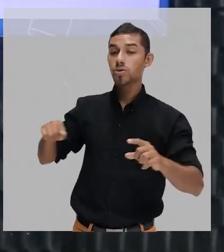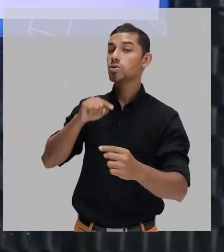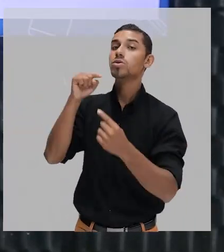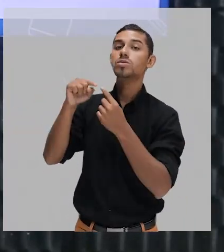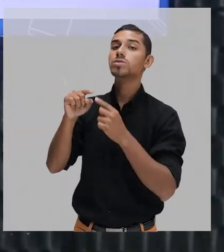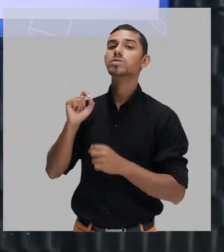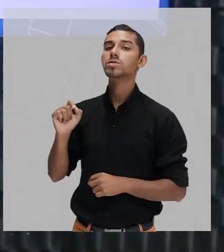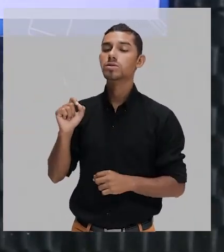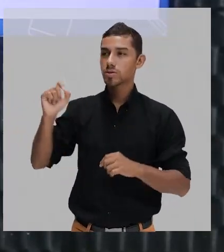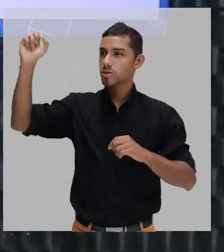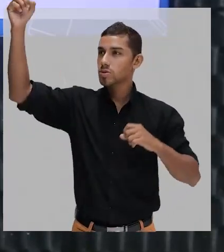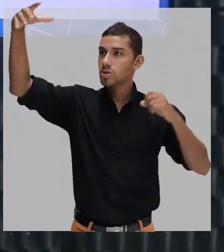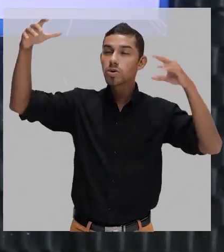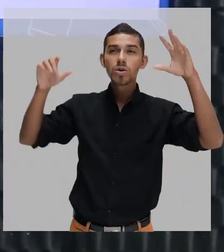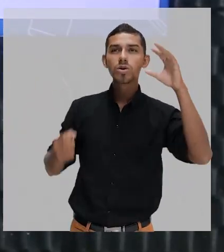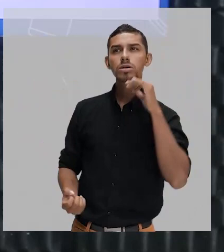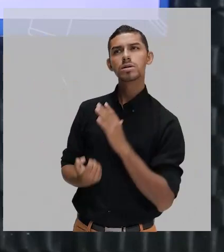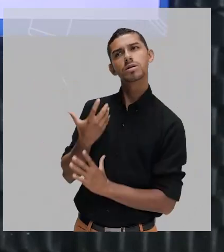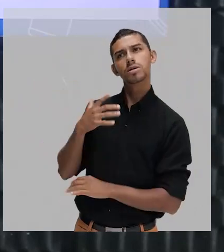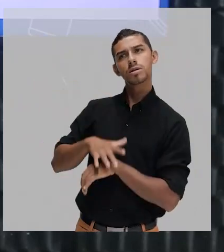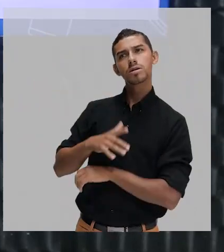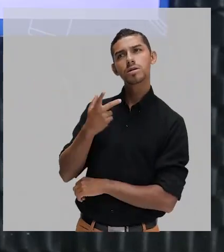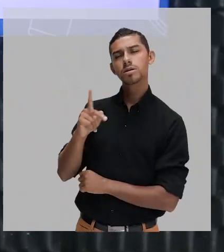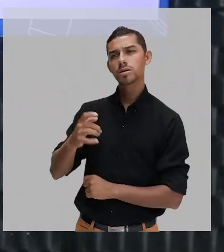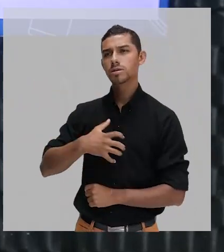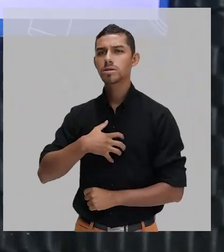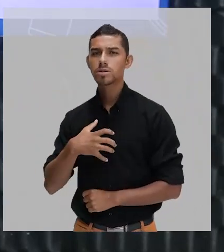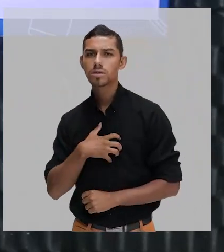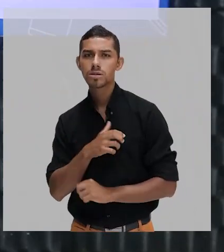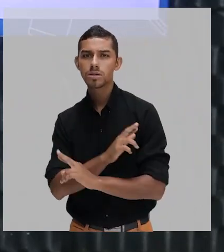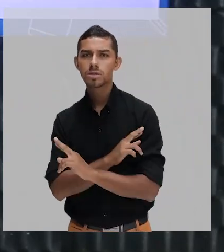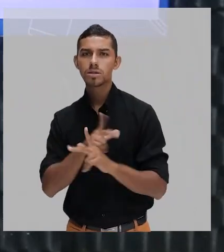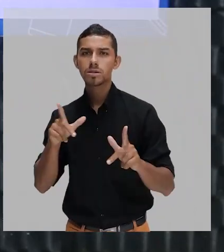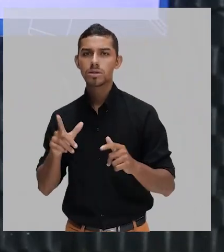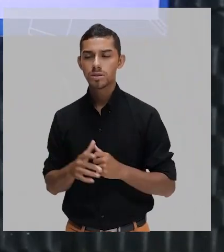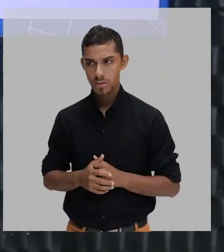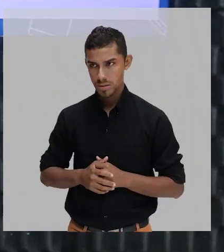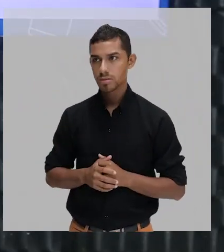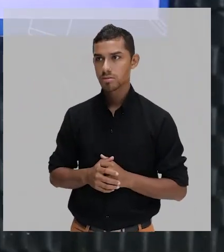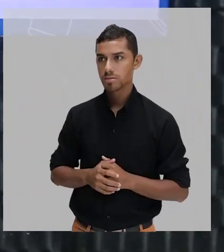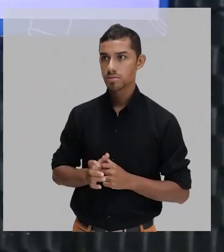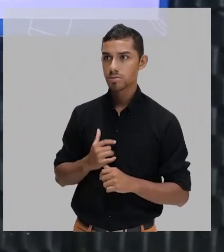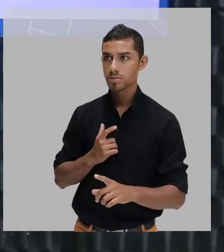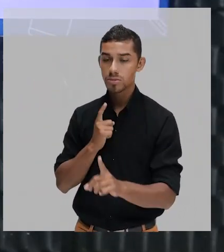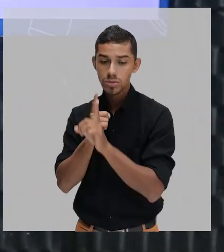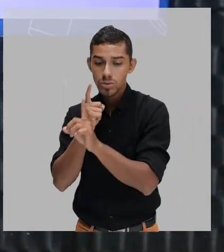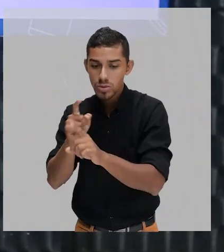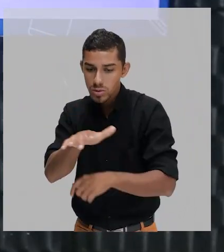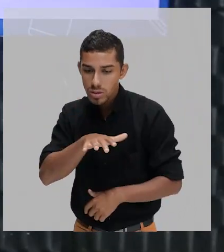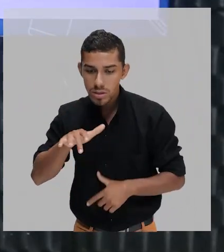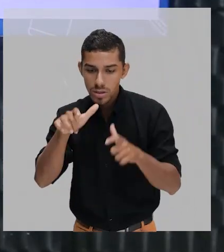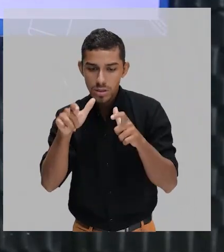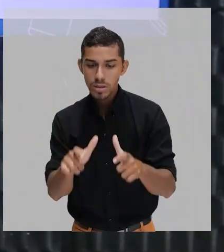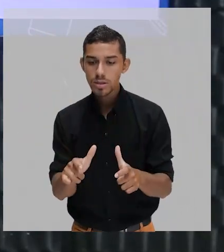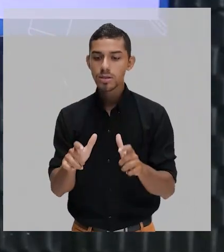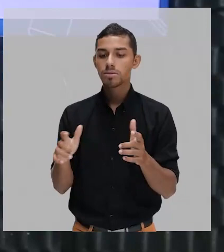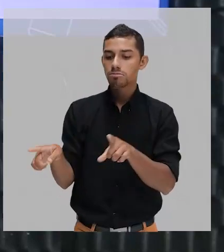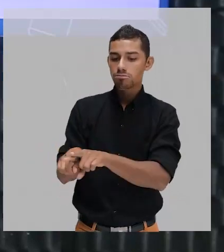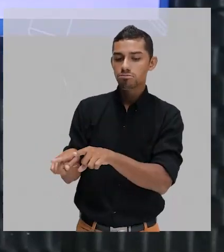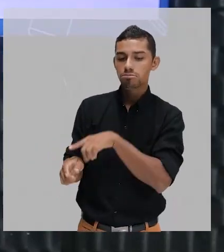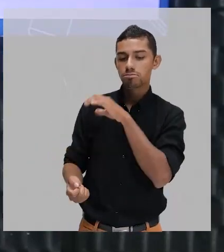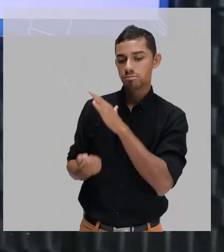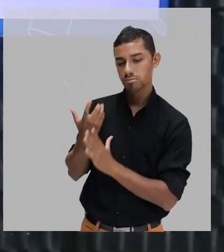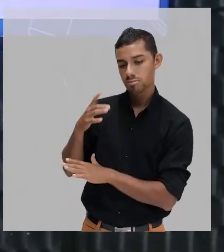a iluminação, você cria efeitos sensoriais diferenciados. A iluminação delimita o espaço cênico, mas também cria